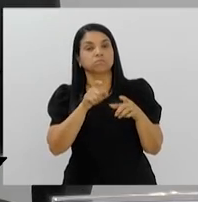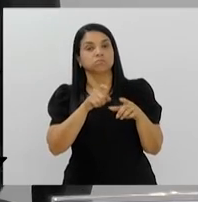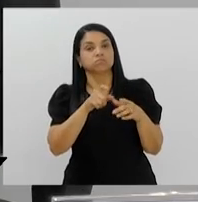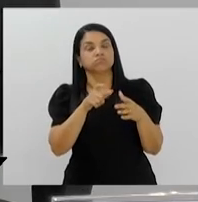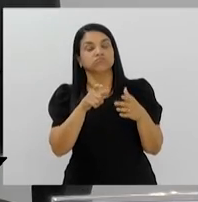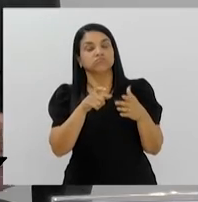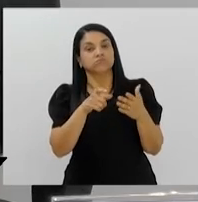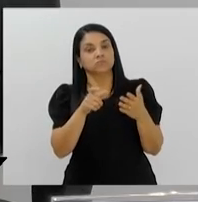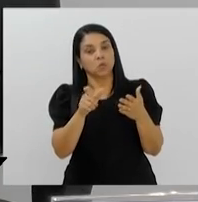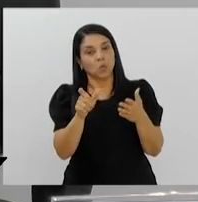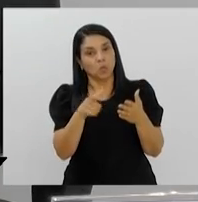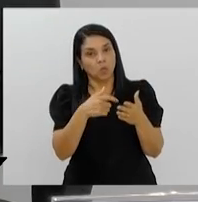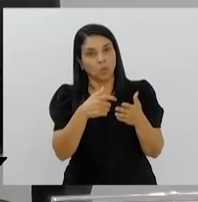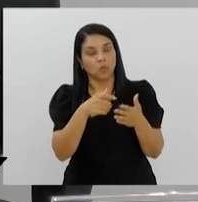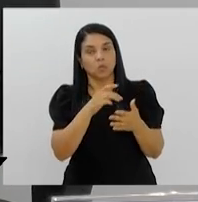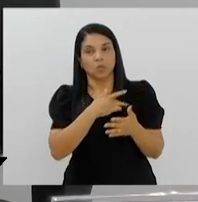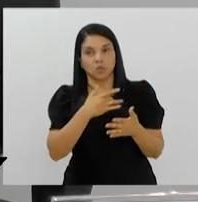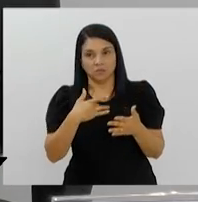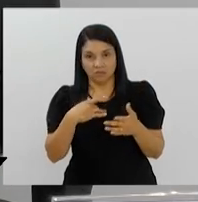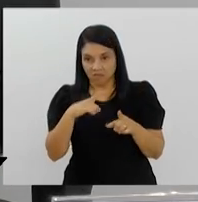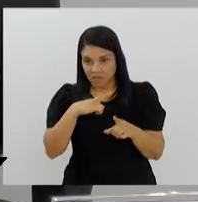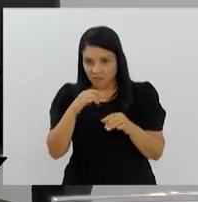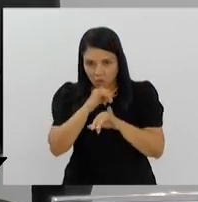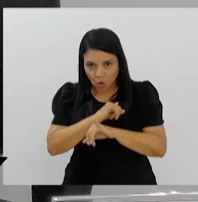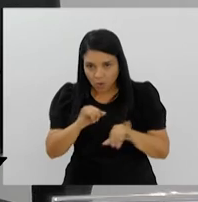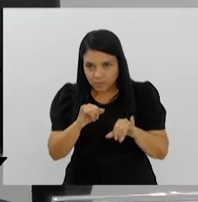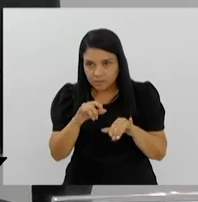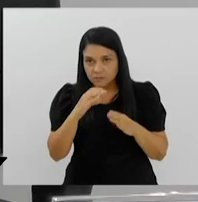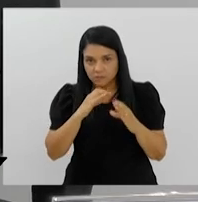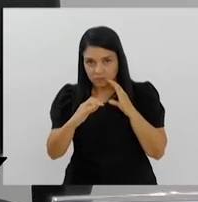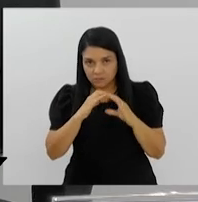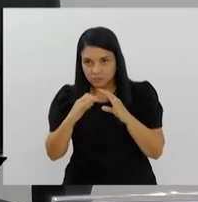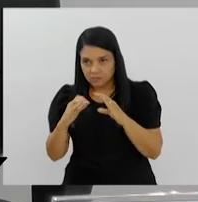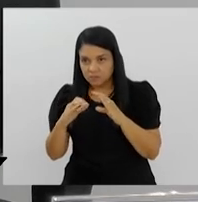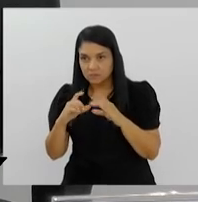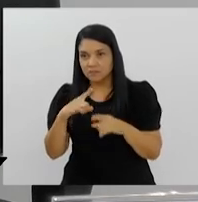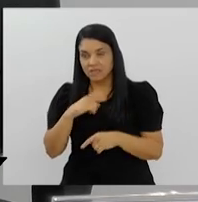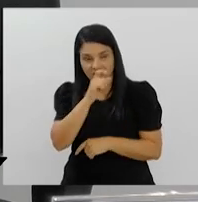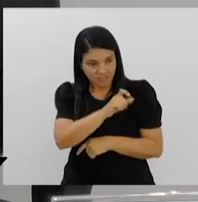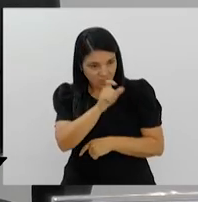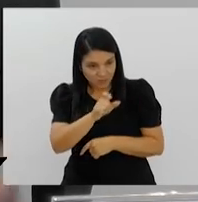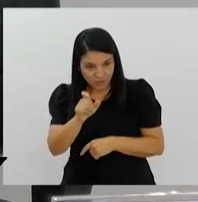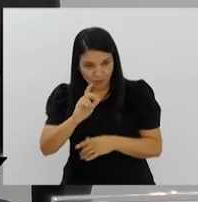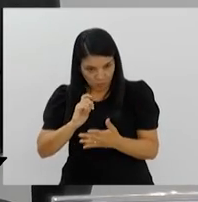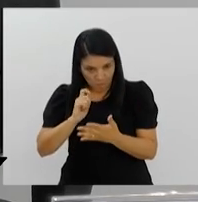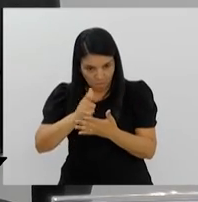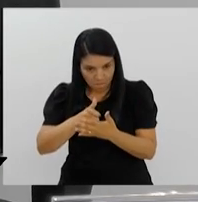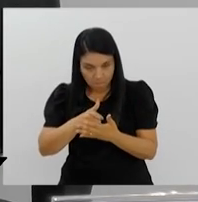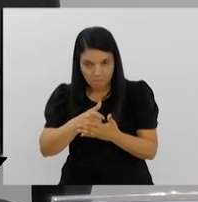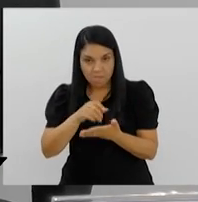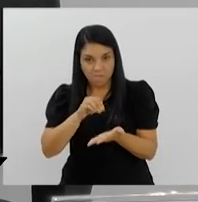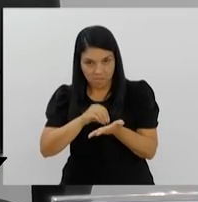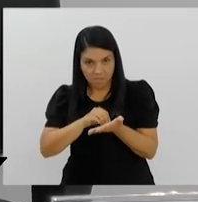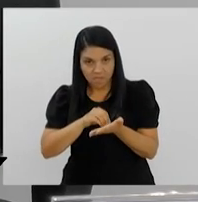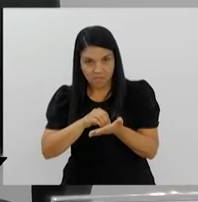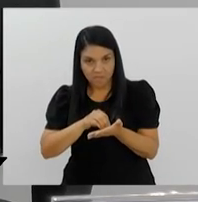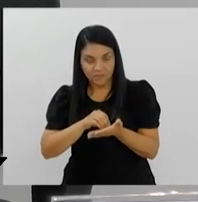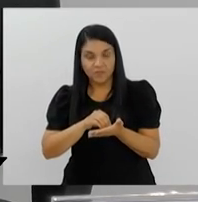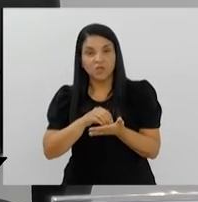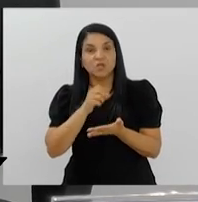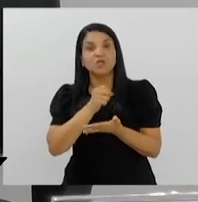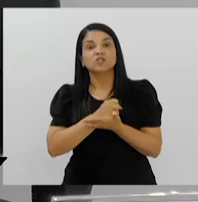comunicado houve esta comunicação essas pessoas aqui são inadimplentes aqueles que tiveram seus